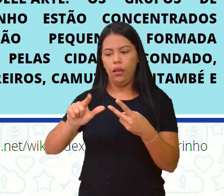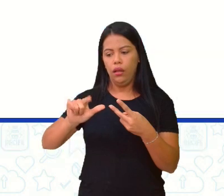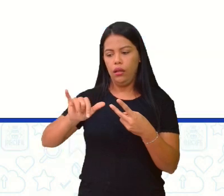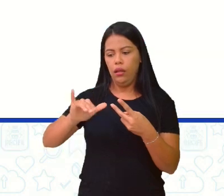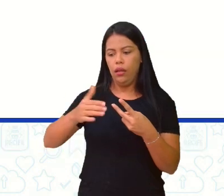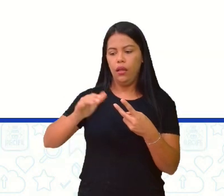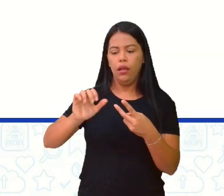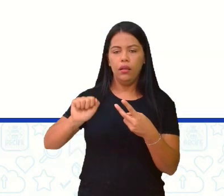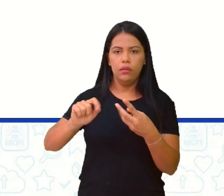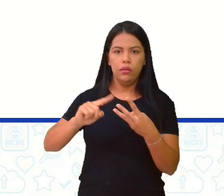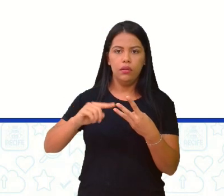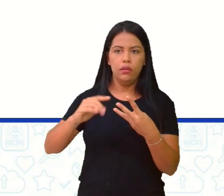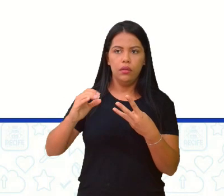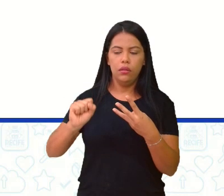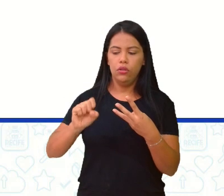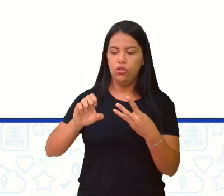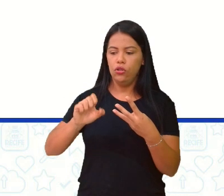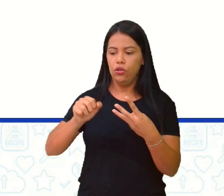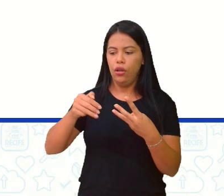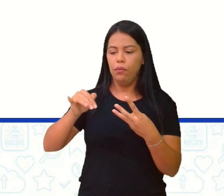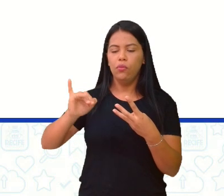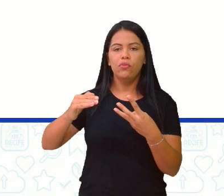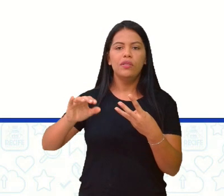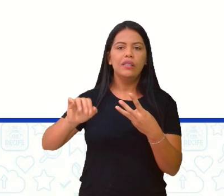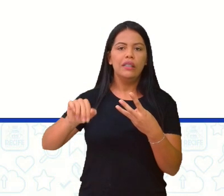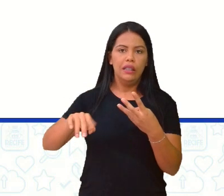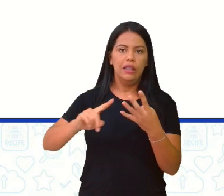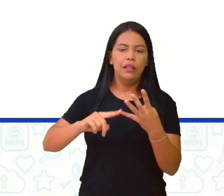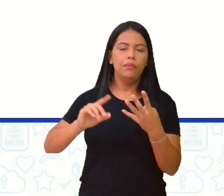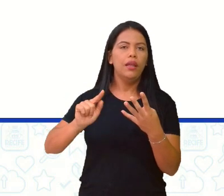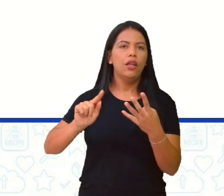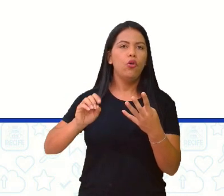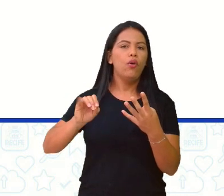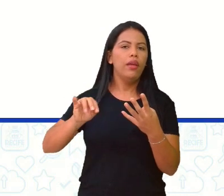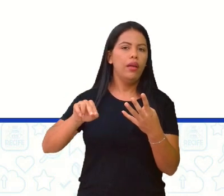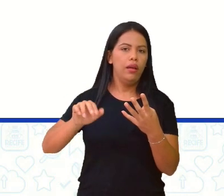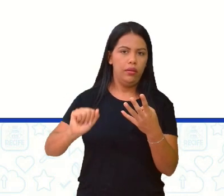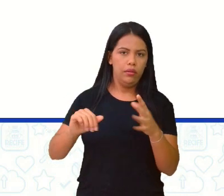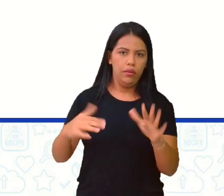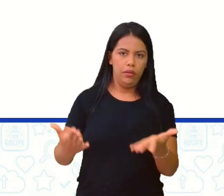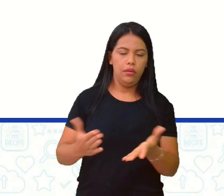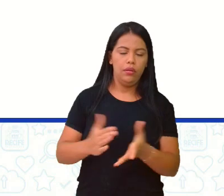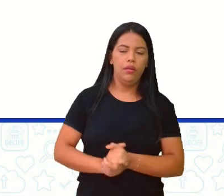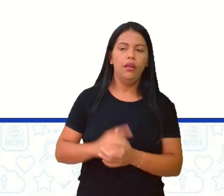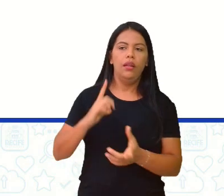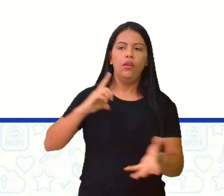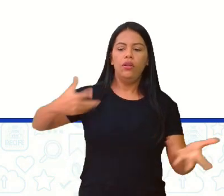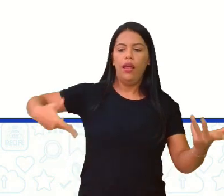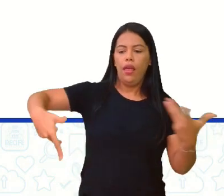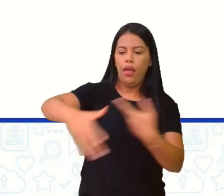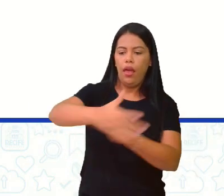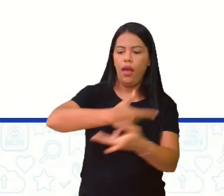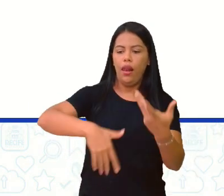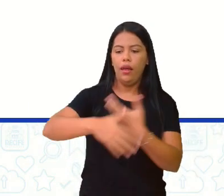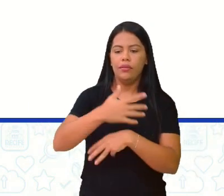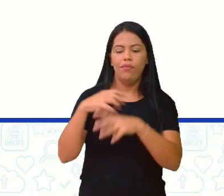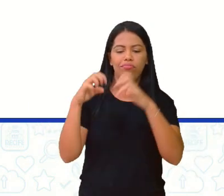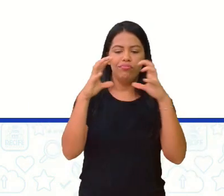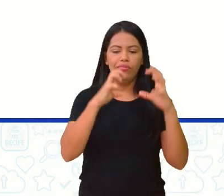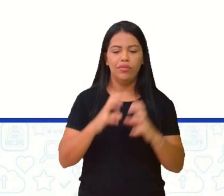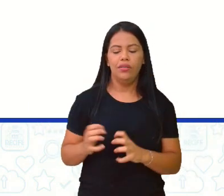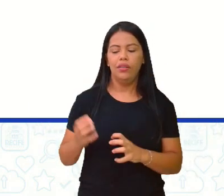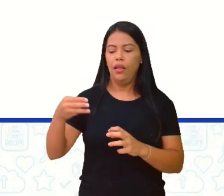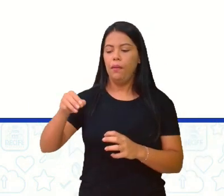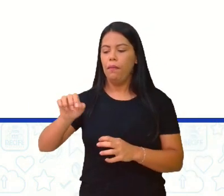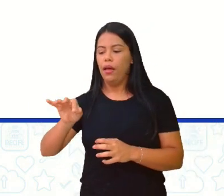Goiânia. Já que a história da brincadeira gira em torno da relação conflituosa entre Mateus e Bastião, esses são os